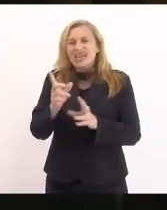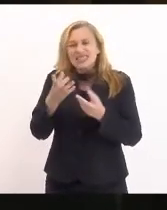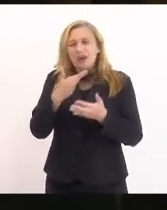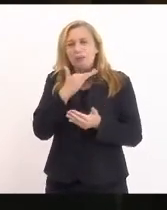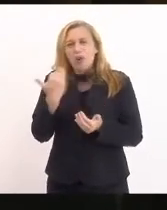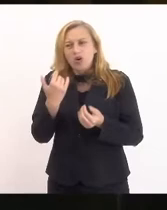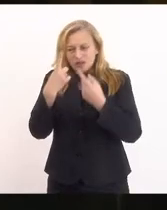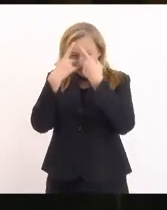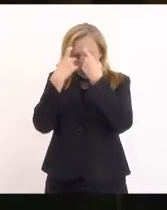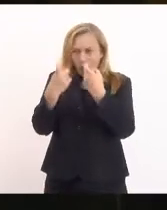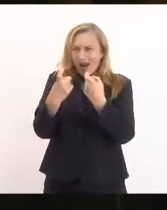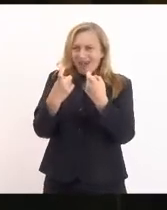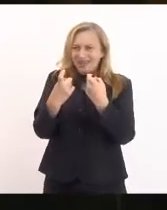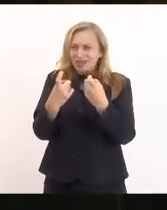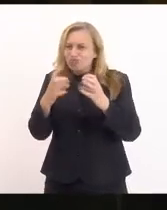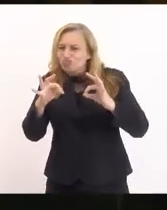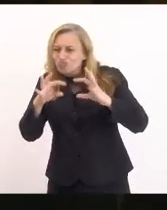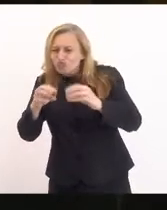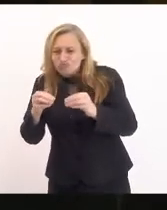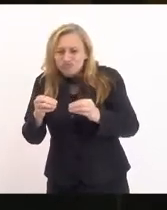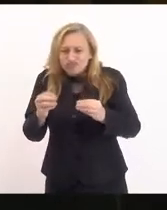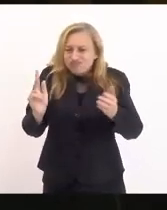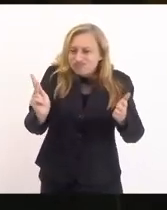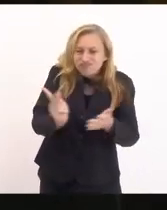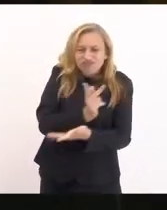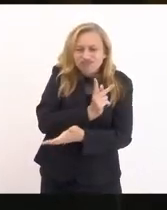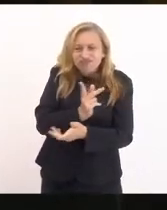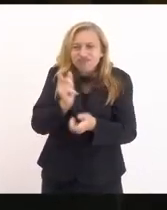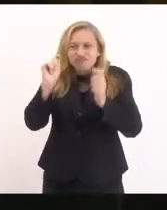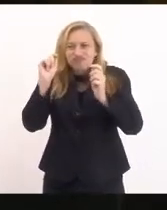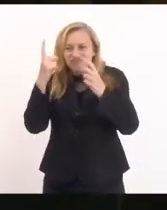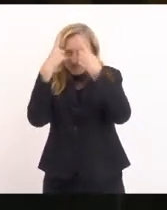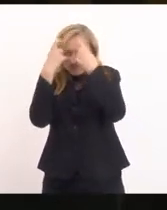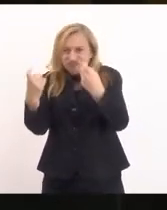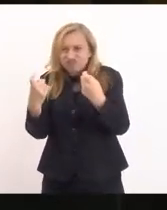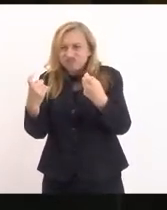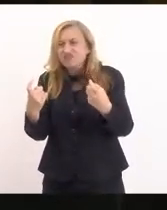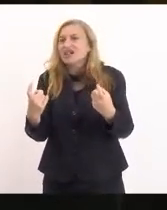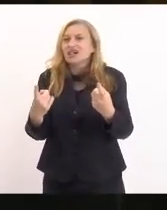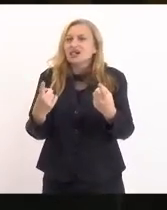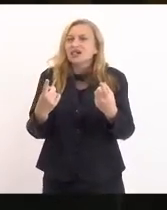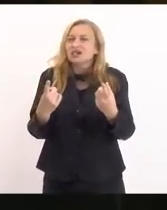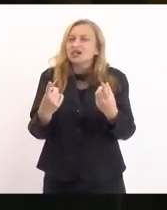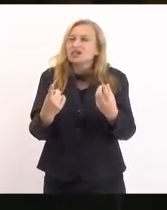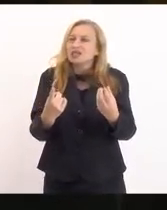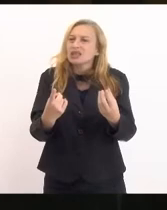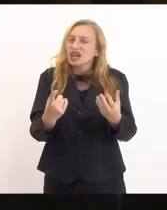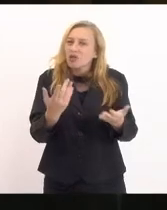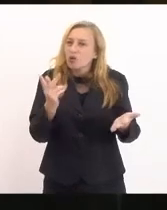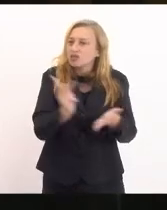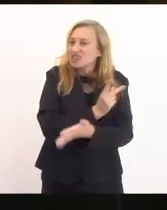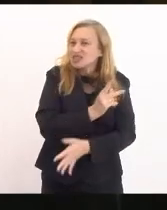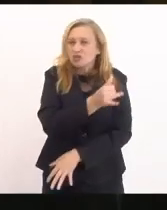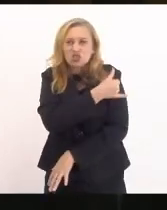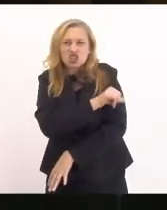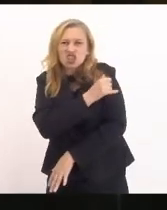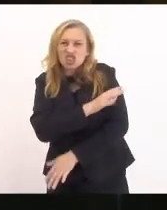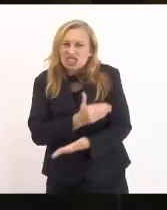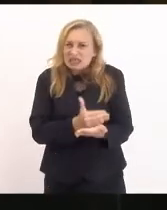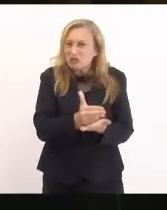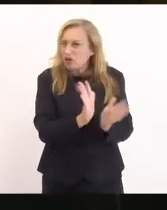violentas, esses episódios de letalidade violenta têm atingido no Rio de Janeiro, e não é de agora,